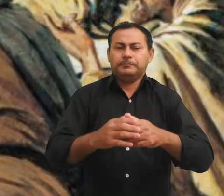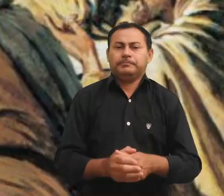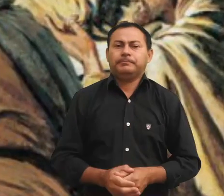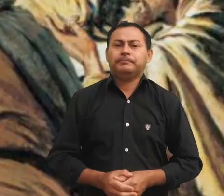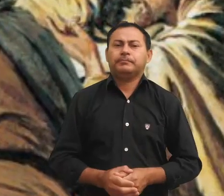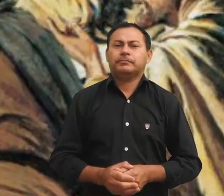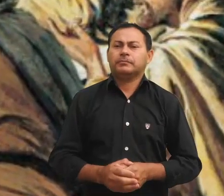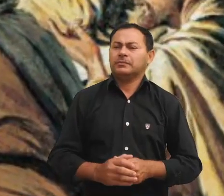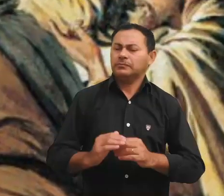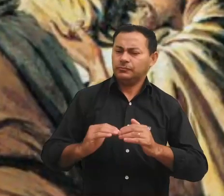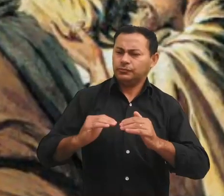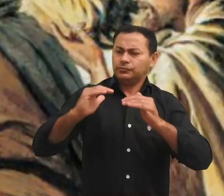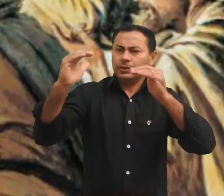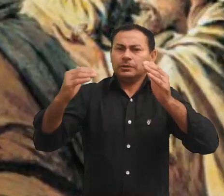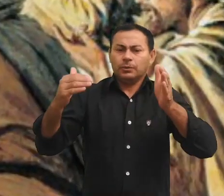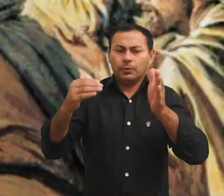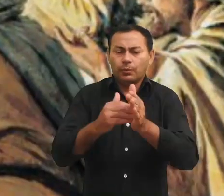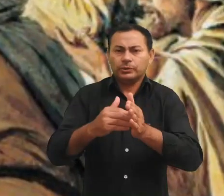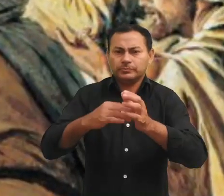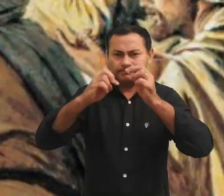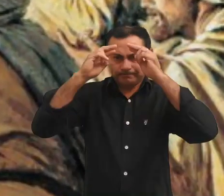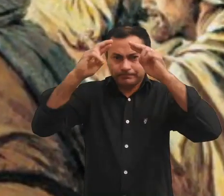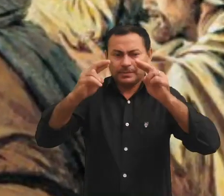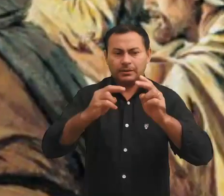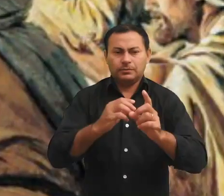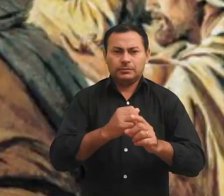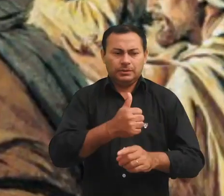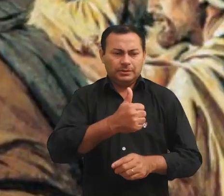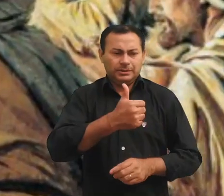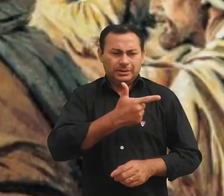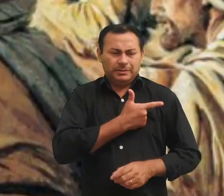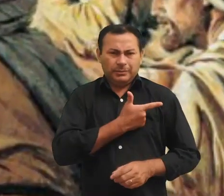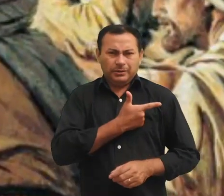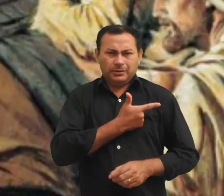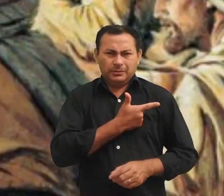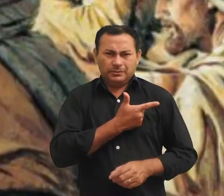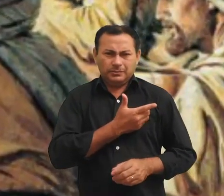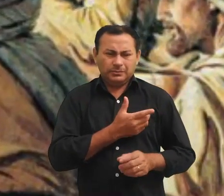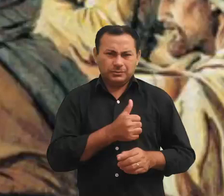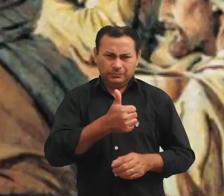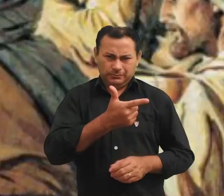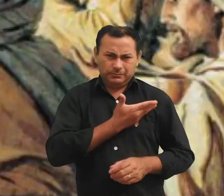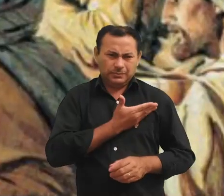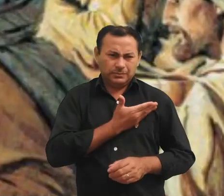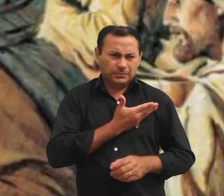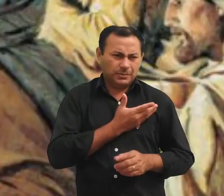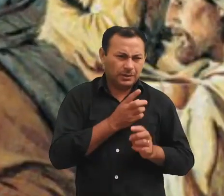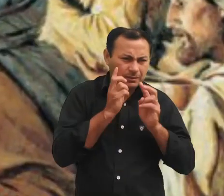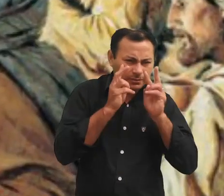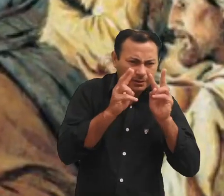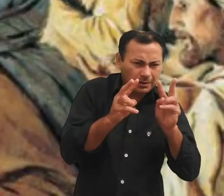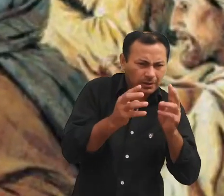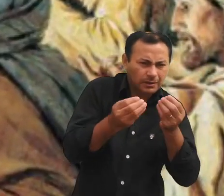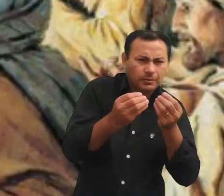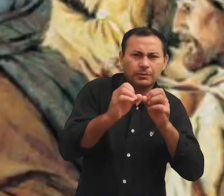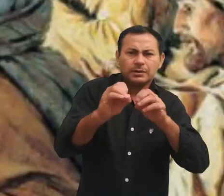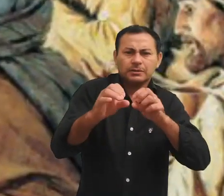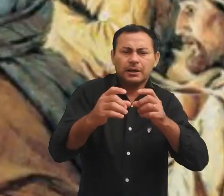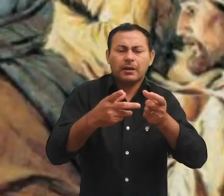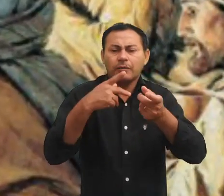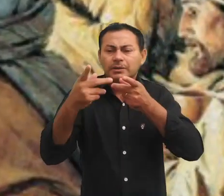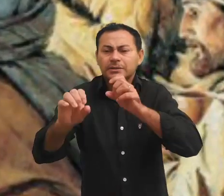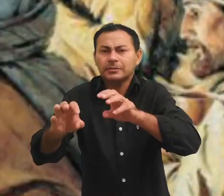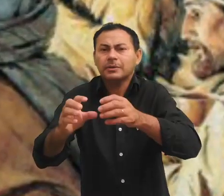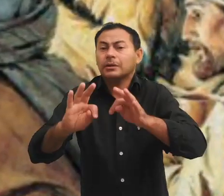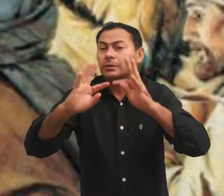ministério. No auge deste último retiro cristão, os discípulos ficaram intrigados com as palavras de Jesus,